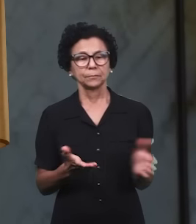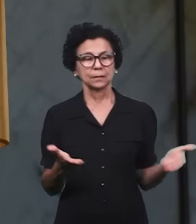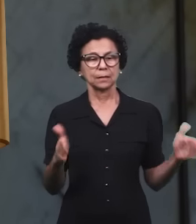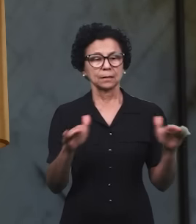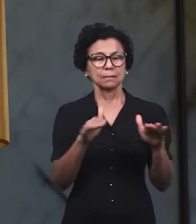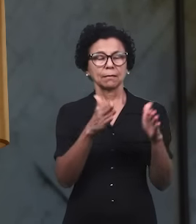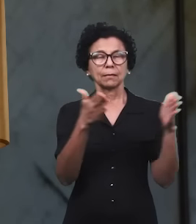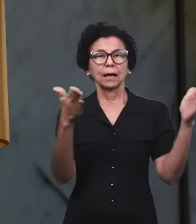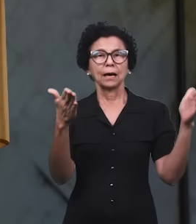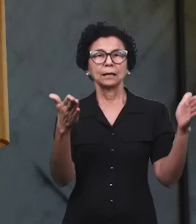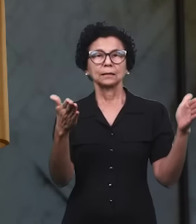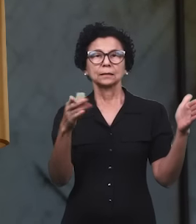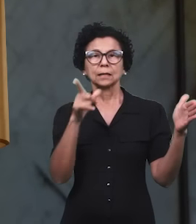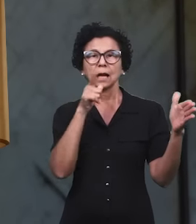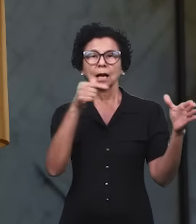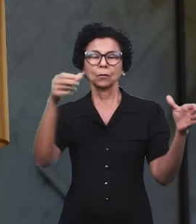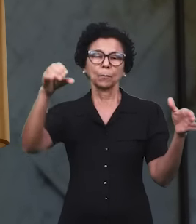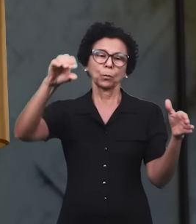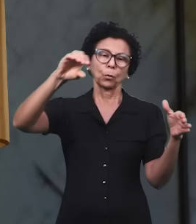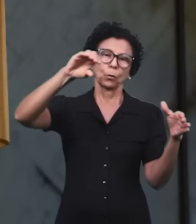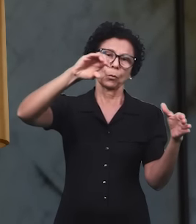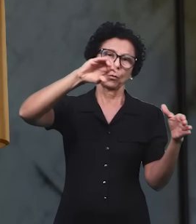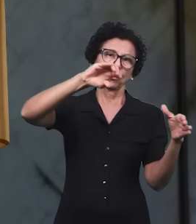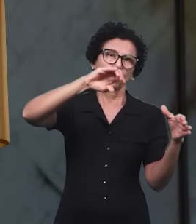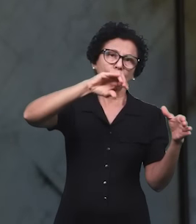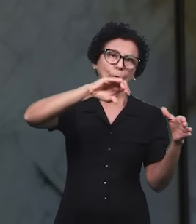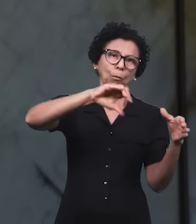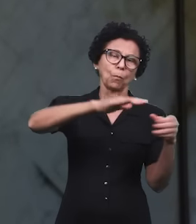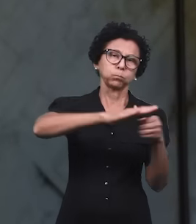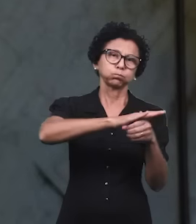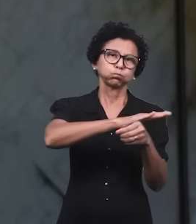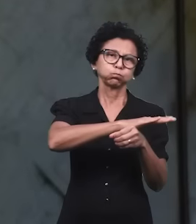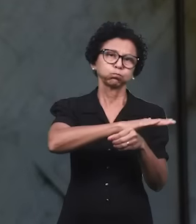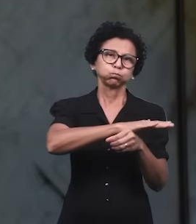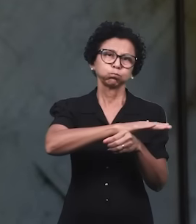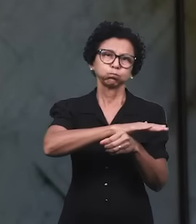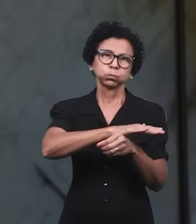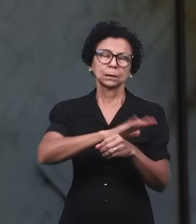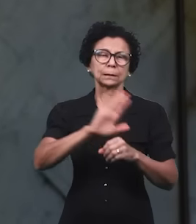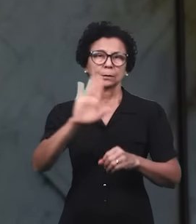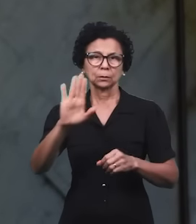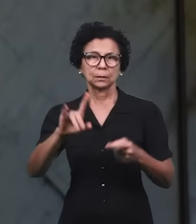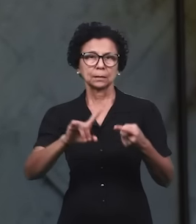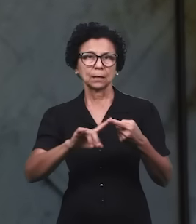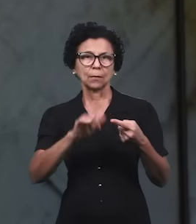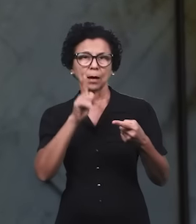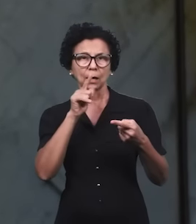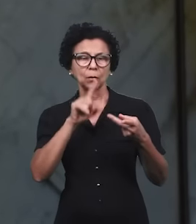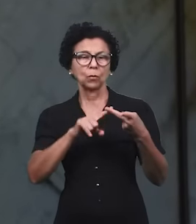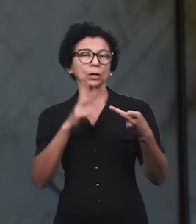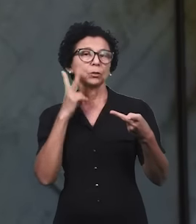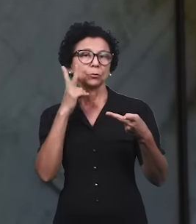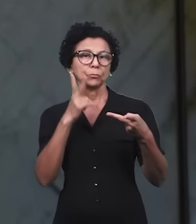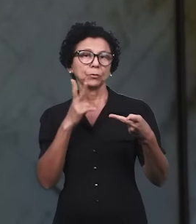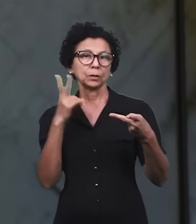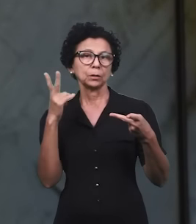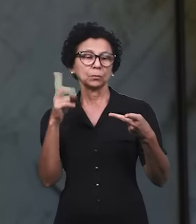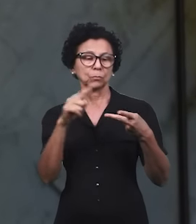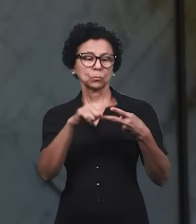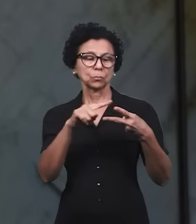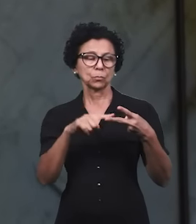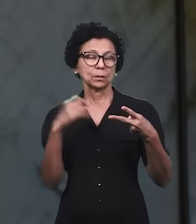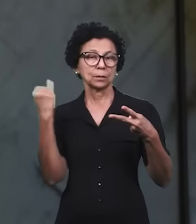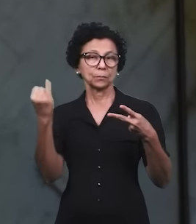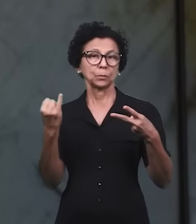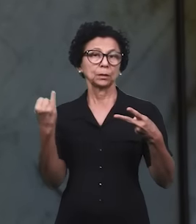Então, nós temos 2 elementos importantes, que é a água e o vinho. Então, o ministério do